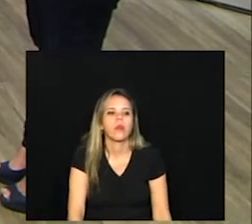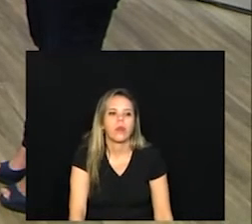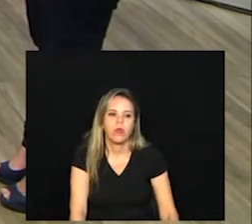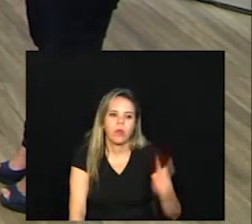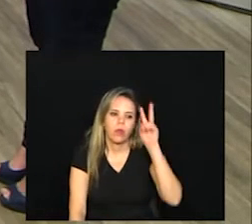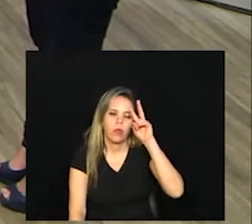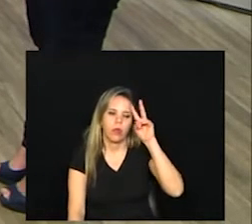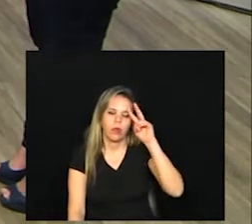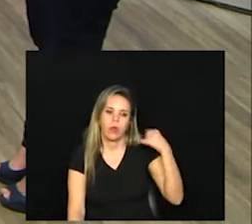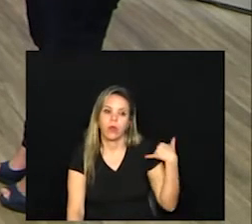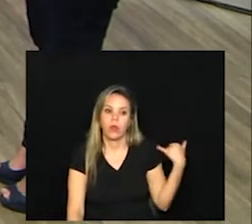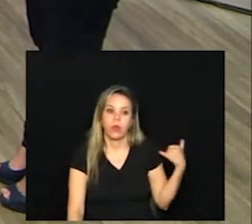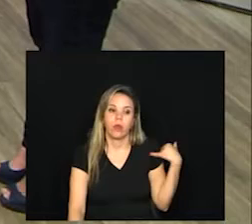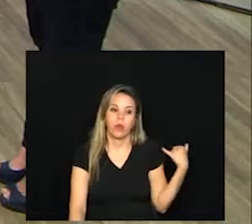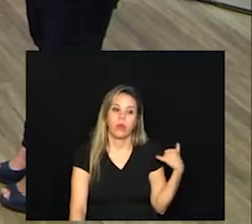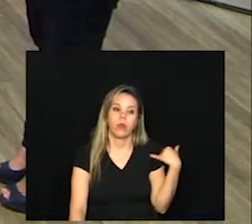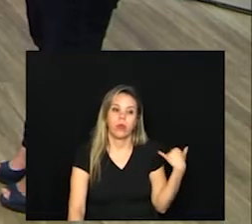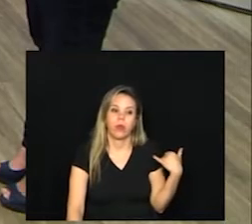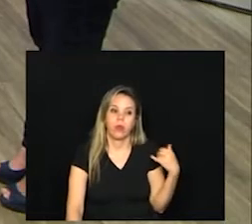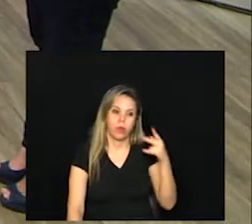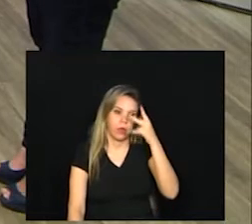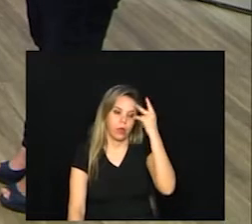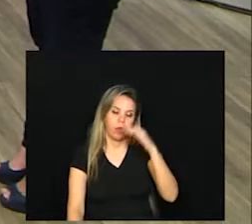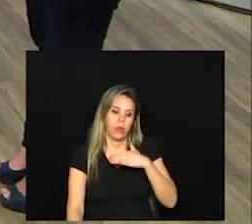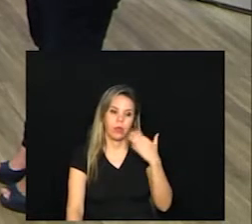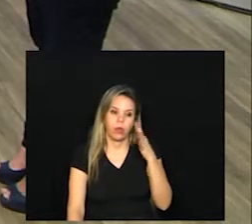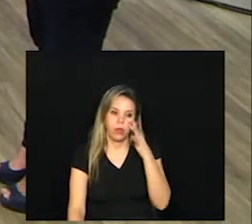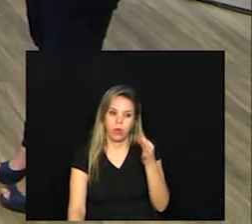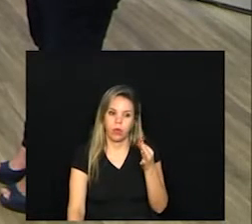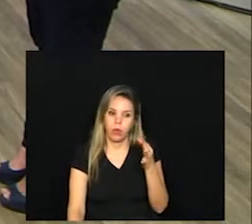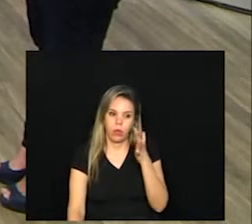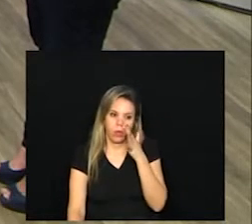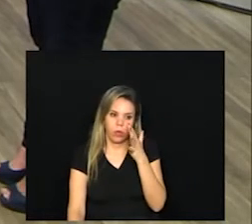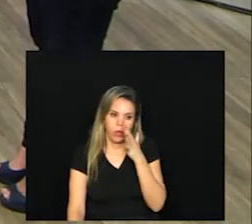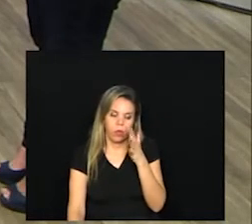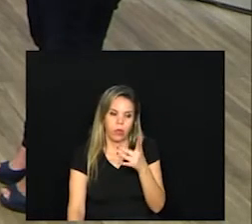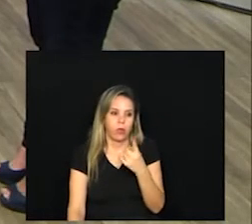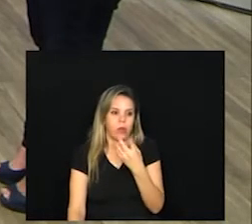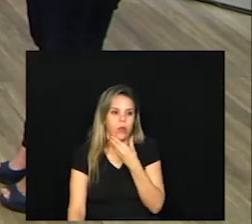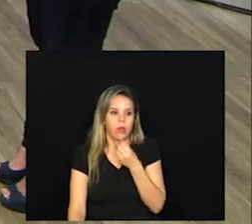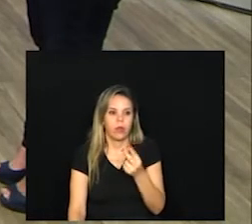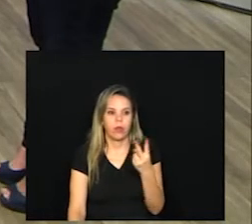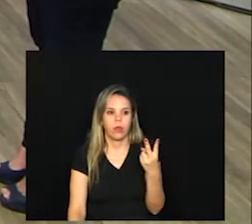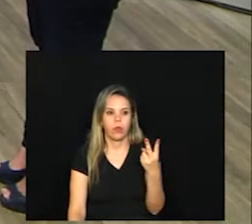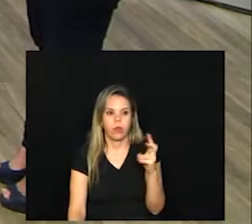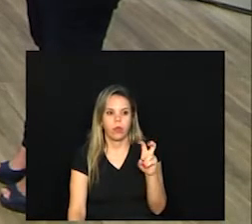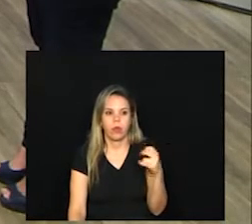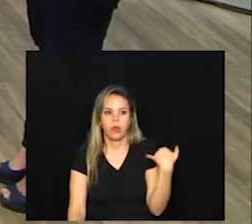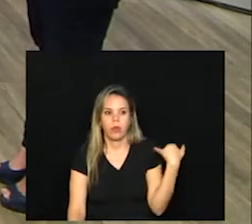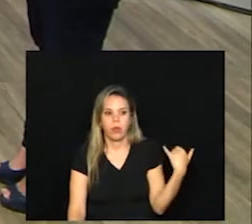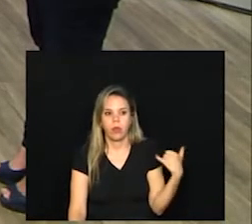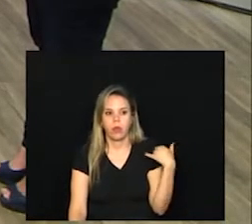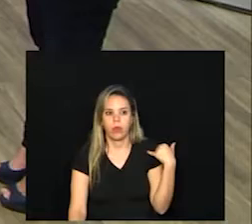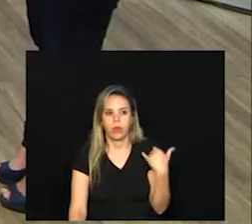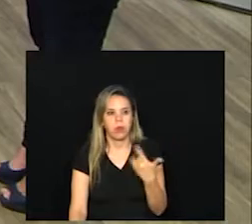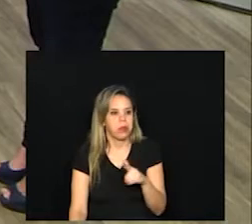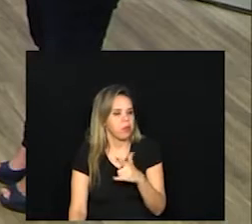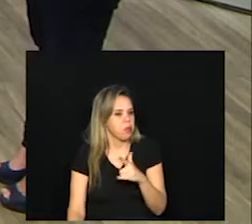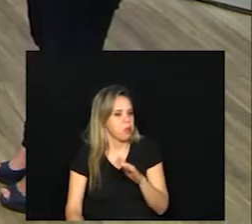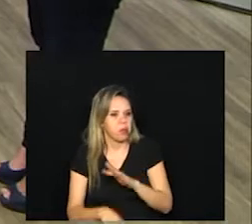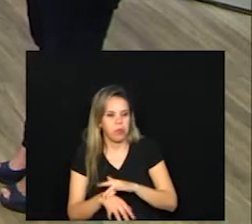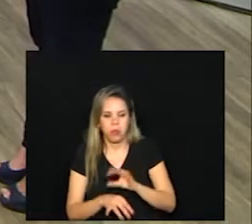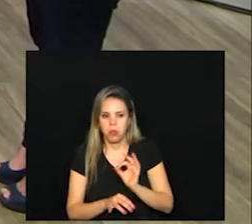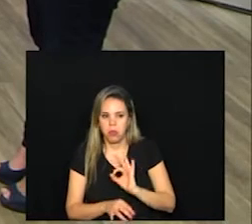sobre faixa etária, sobre as vítimas e o que chama a nossa atenção. Um homem de 25 anos que não